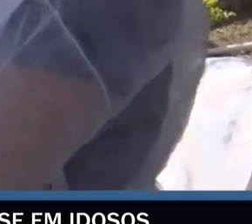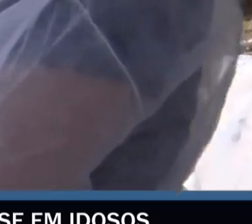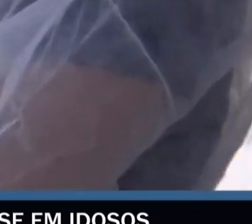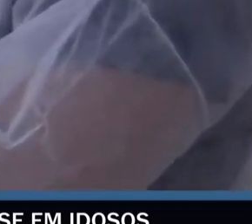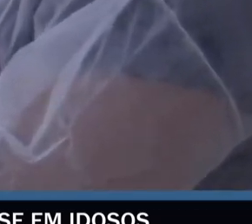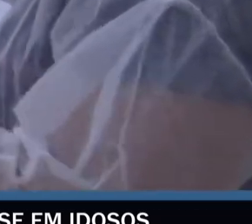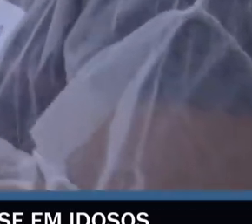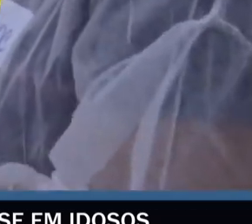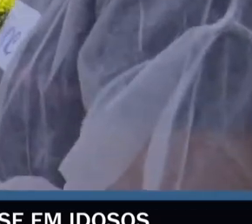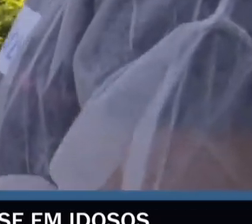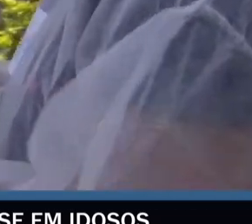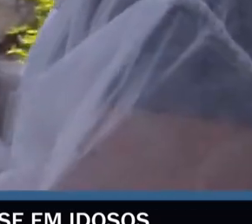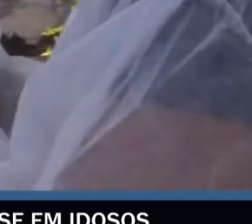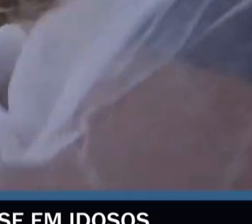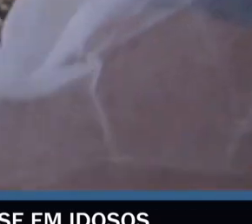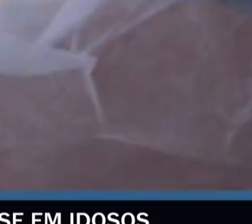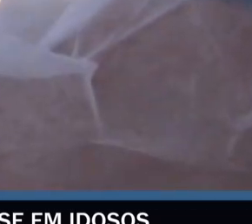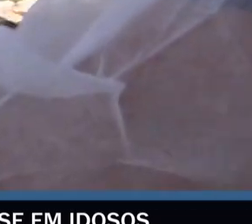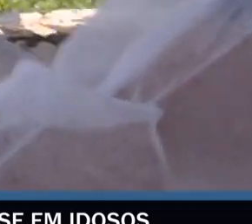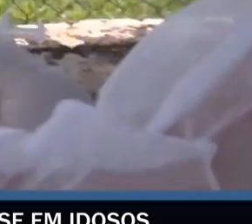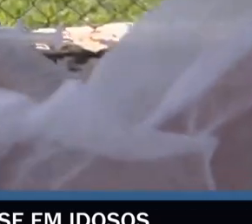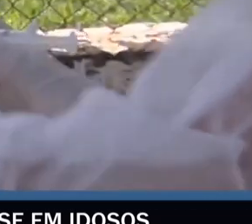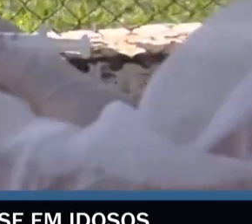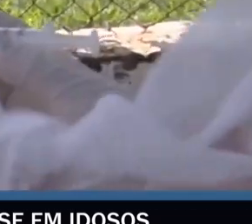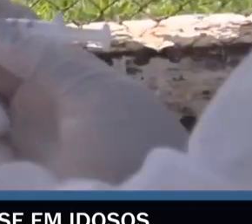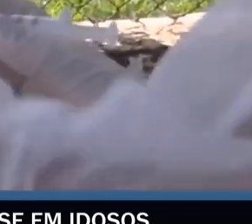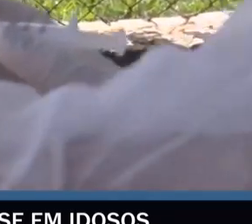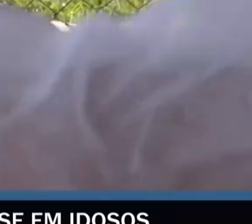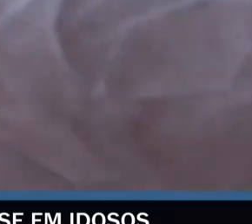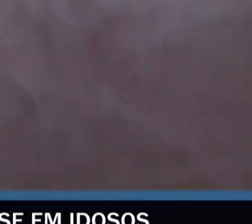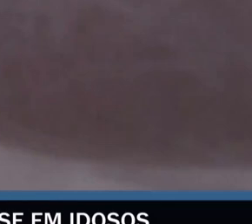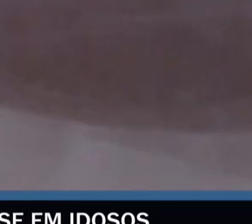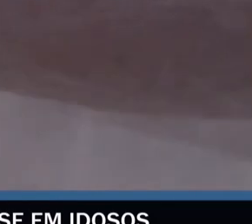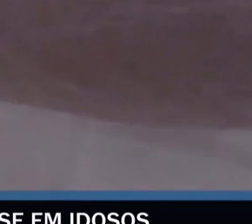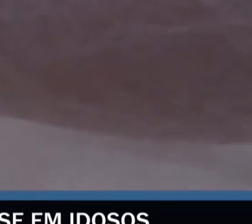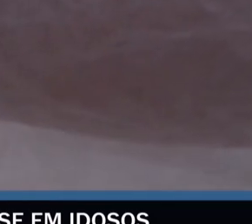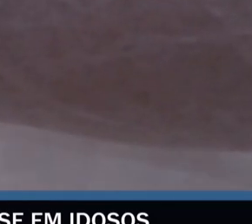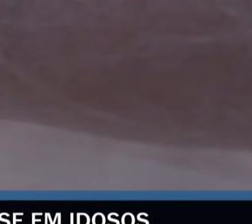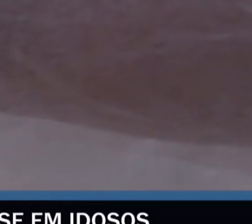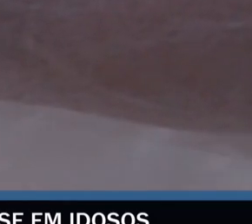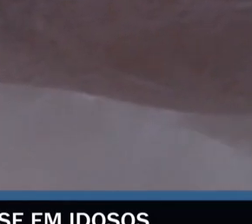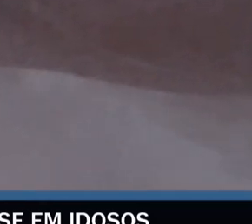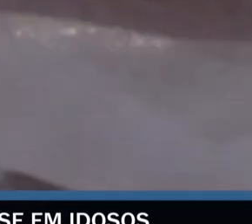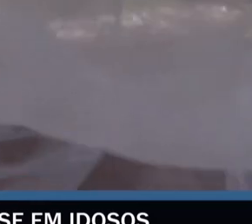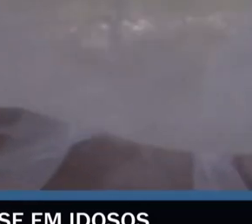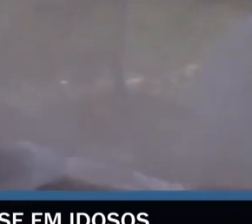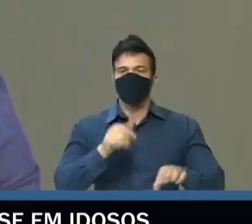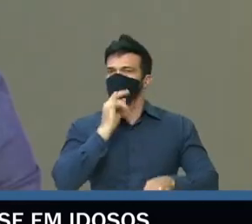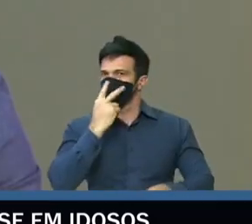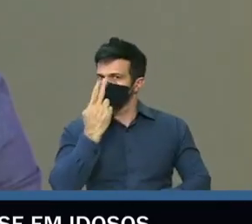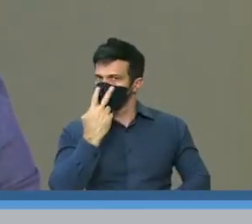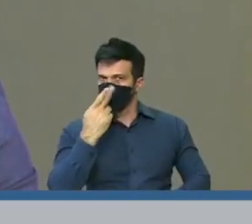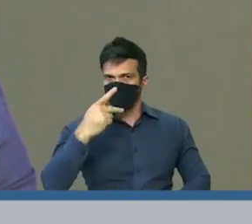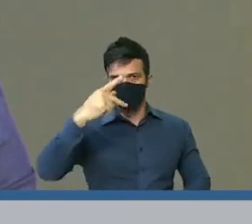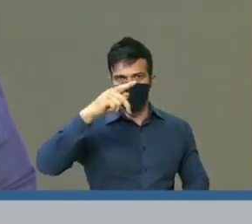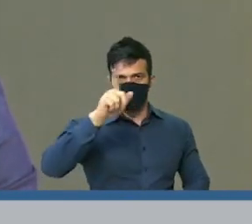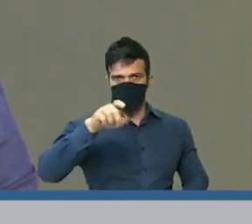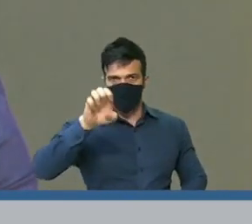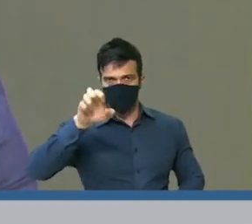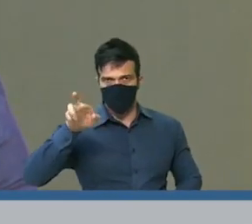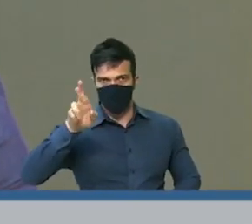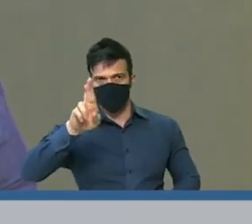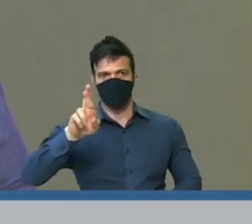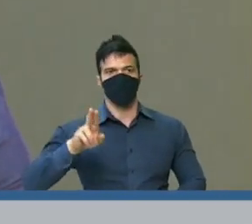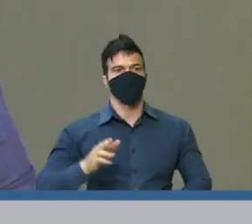Rogério Leite confirma interesse em iniciar a aplicação da dose de reforço e essa população aí